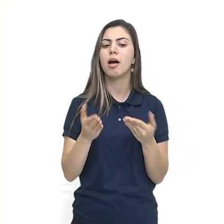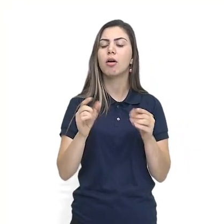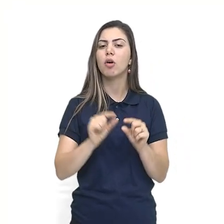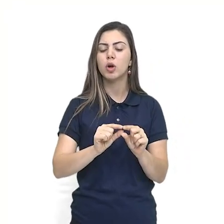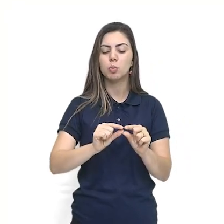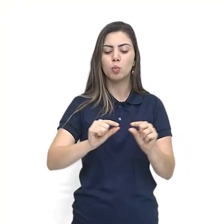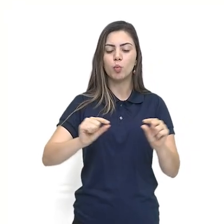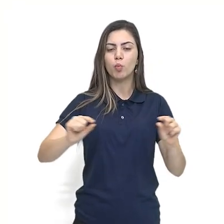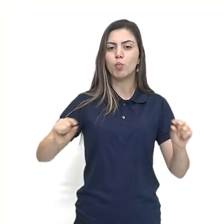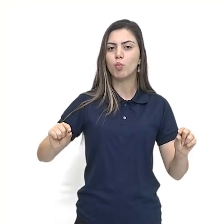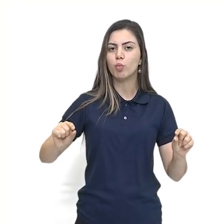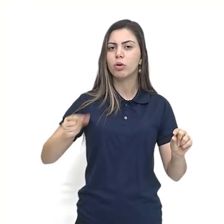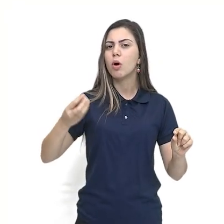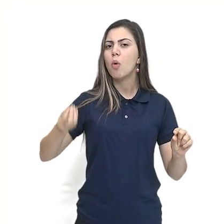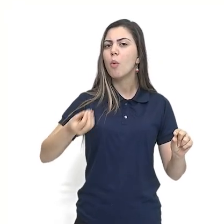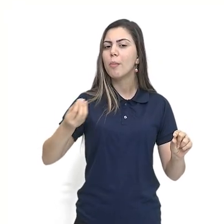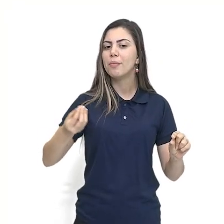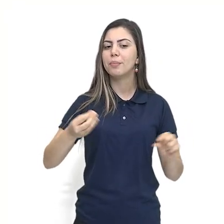reta?